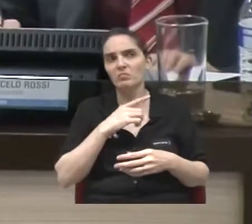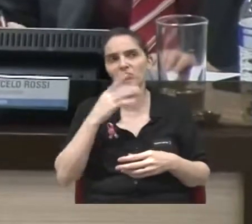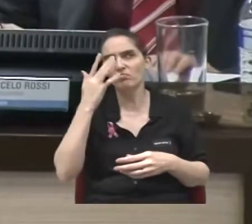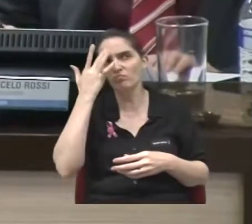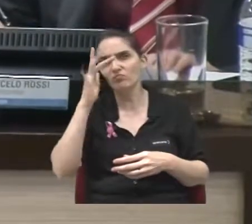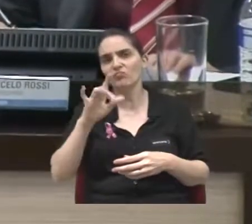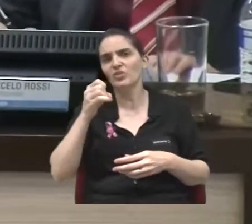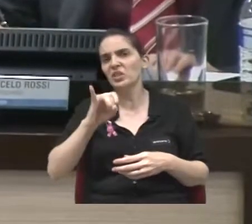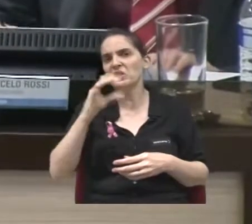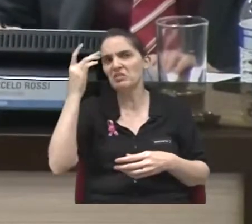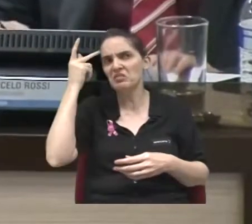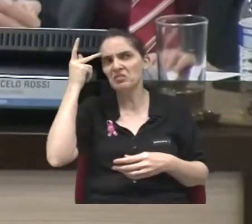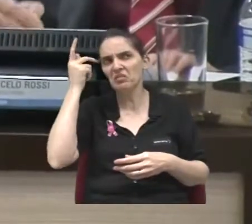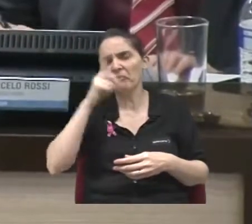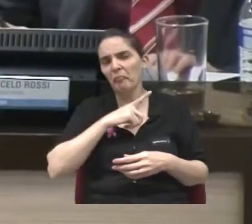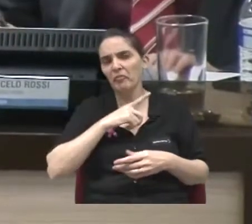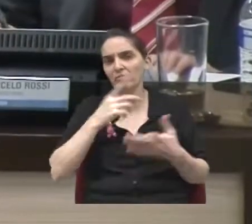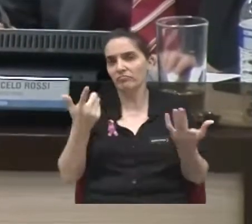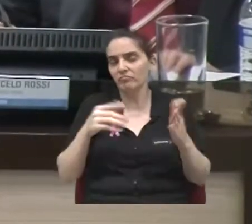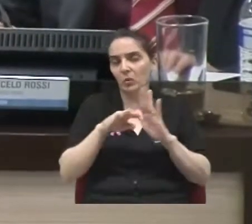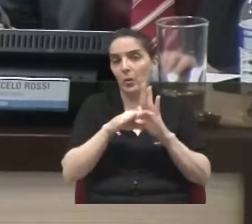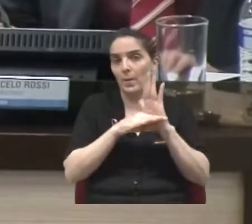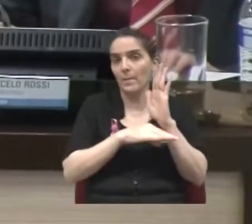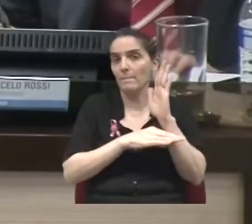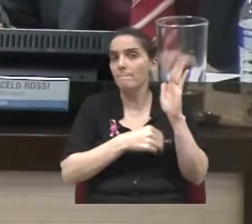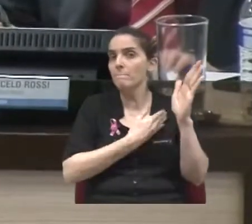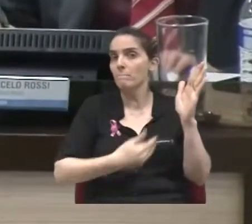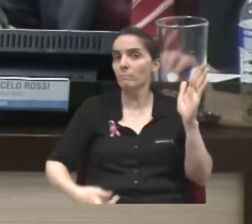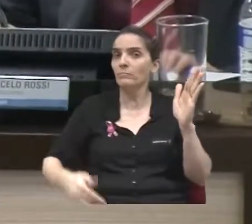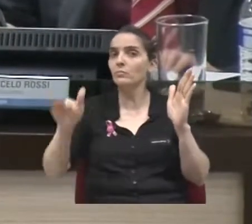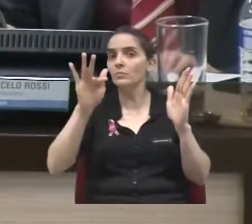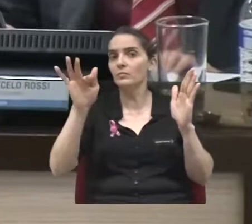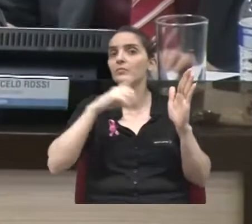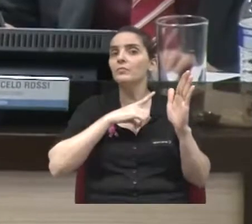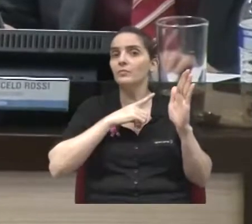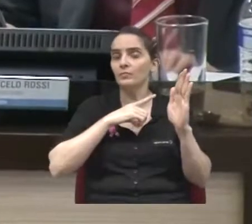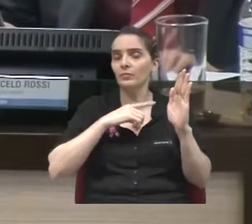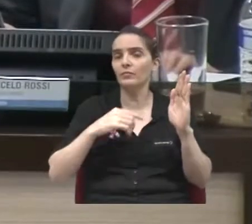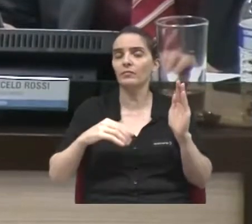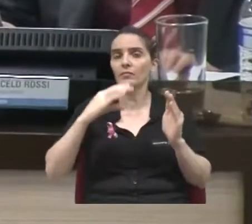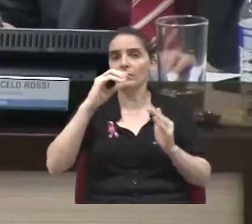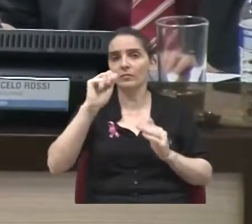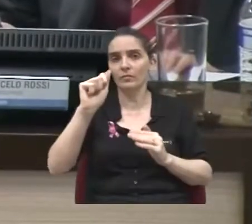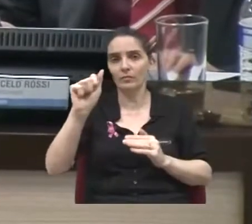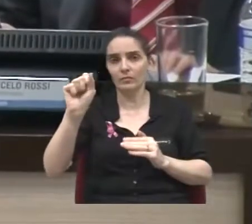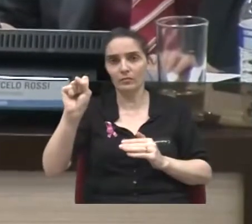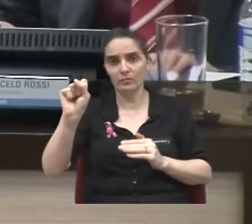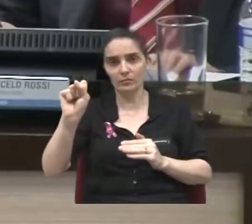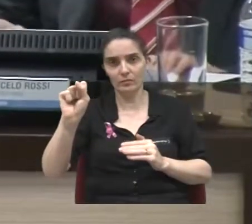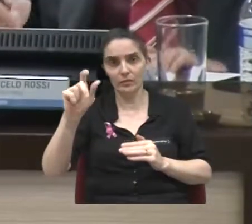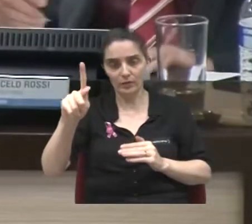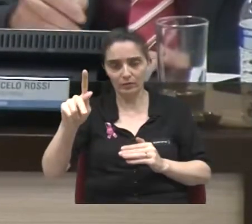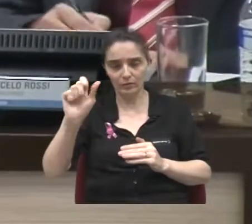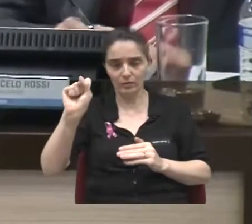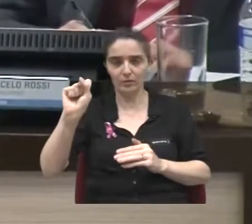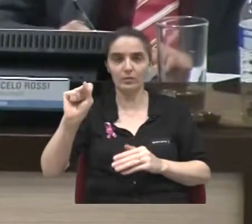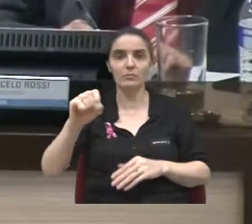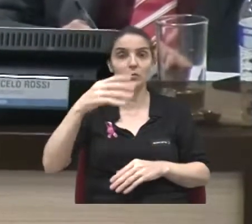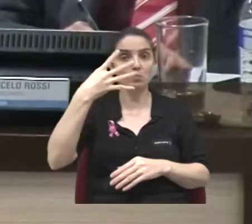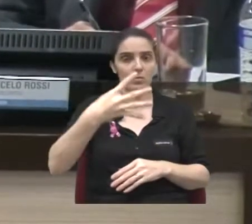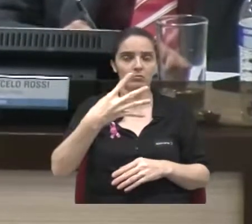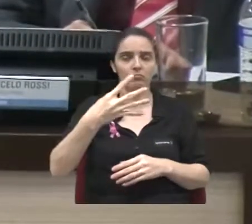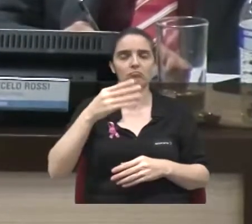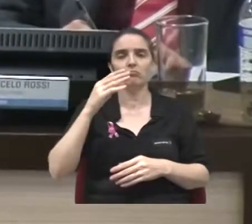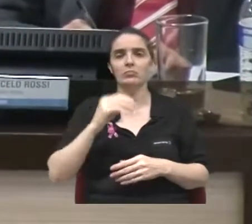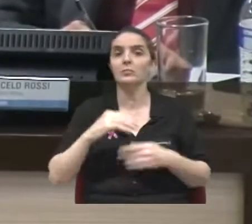mas no programa do governo federal já existe o CAPS 4. Então, assim, é de suma importância para o nosso funcionamento aqui, em especial